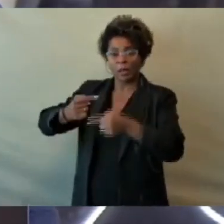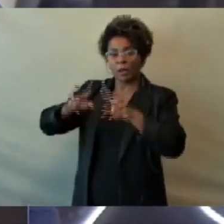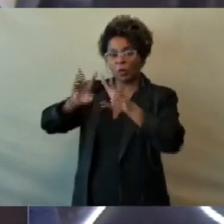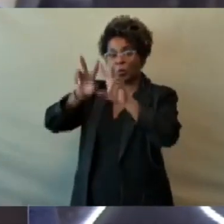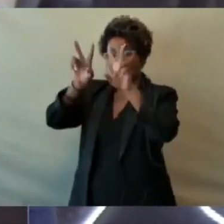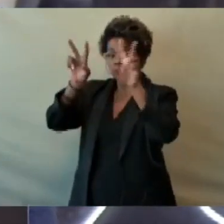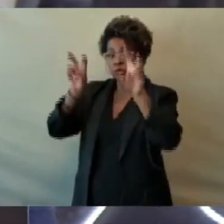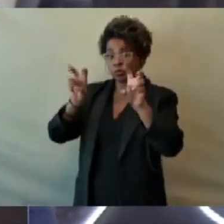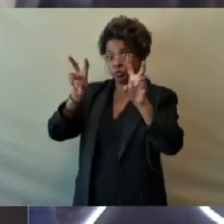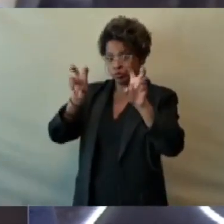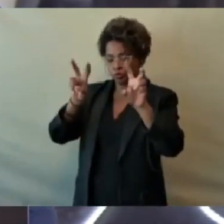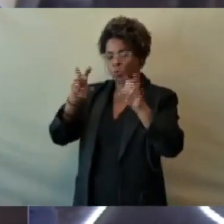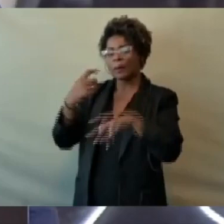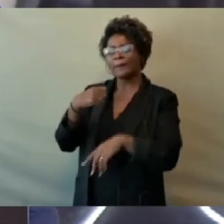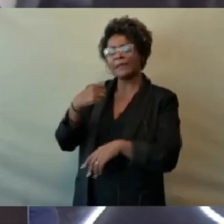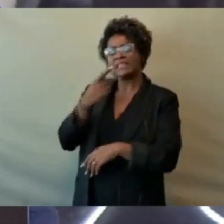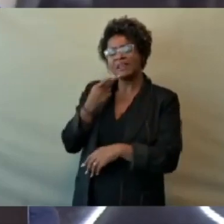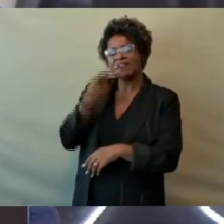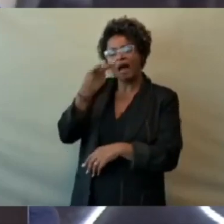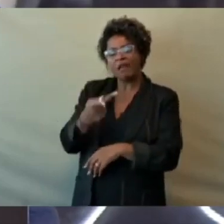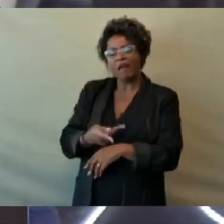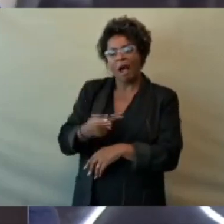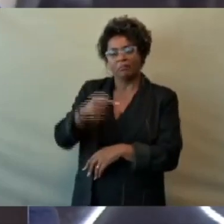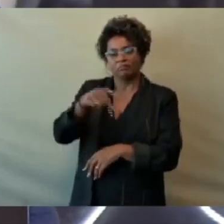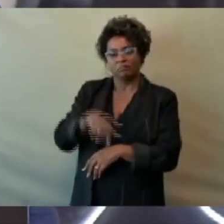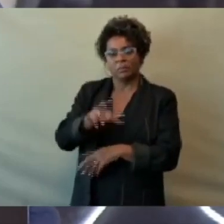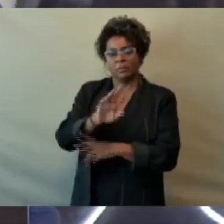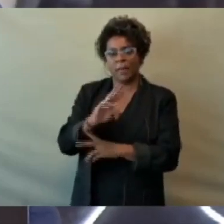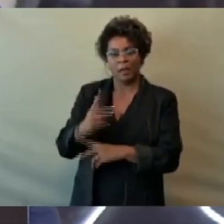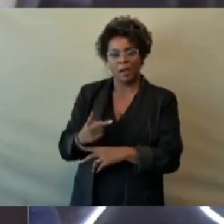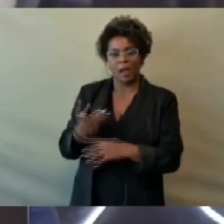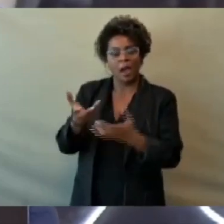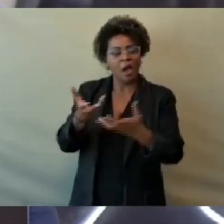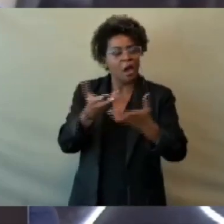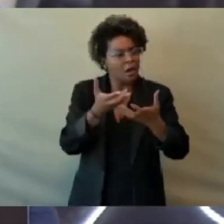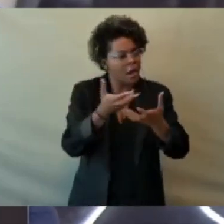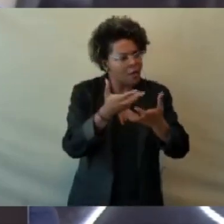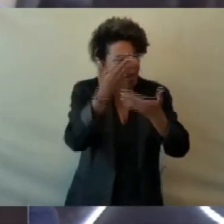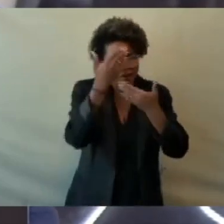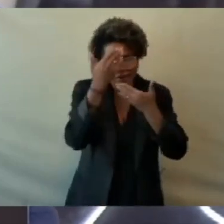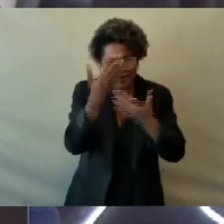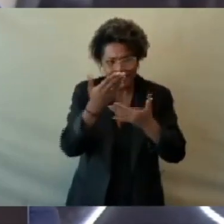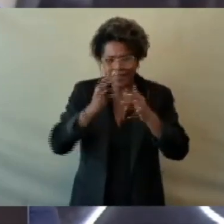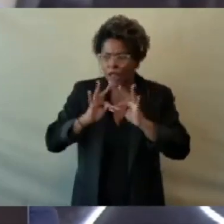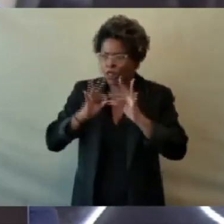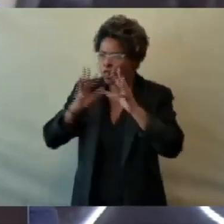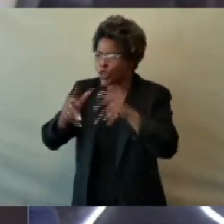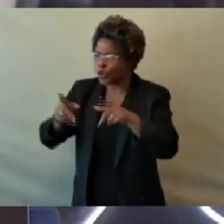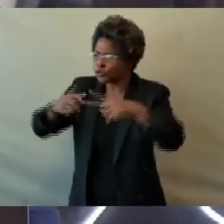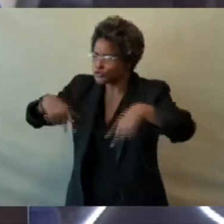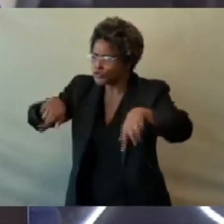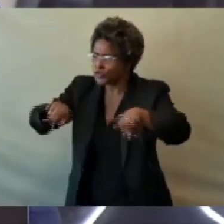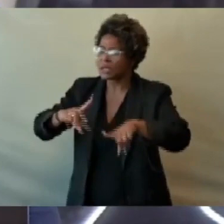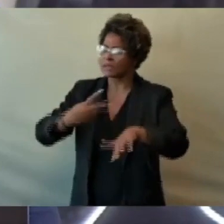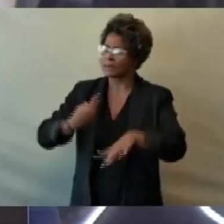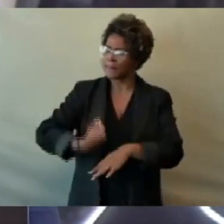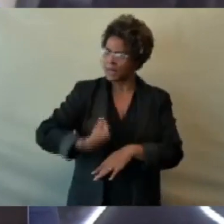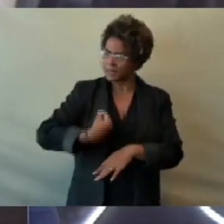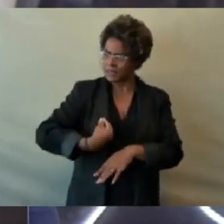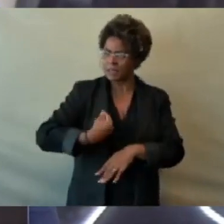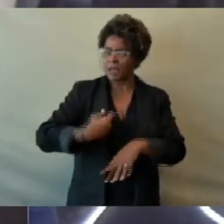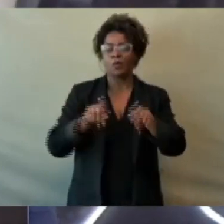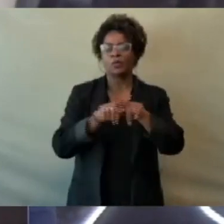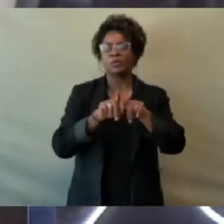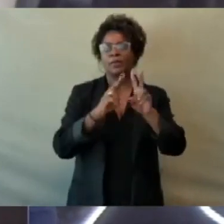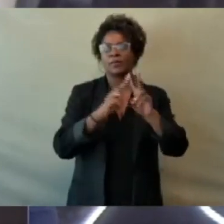eu quero agradecer todos vocês de forma remota de forma presencial aqui também e vou passar agora nosso tempo